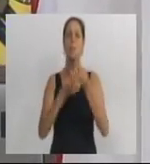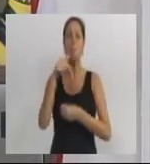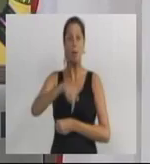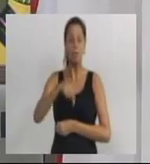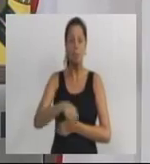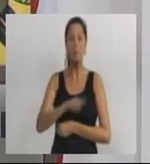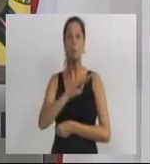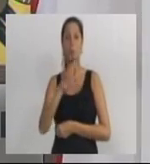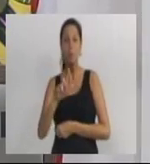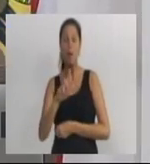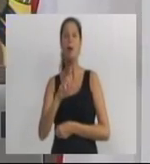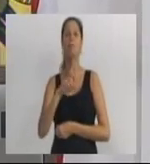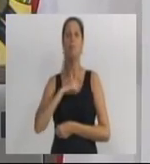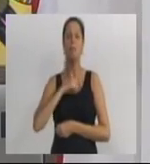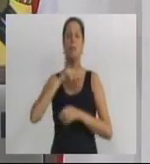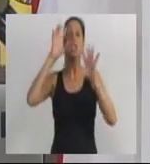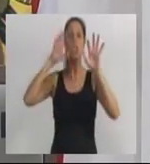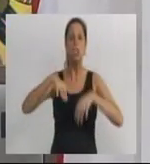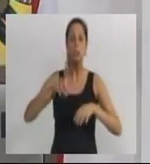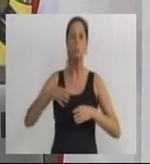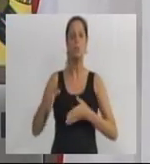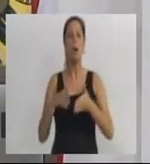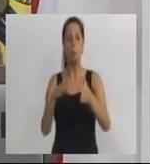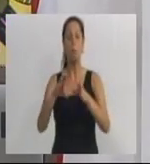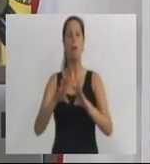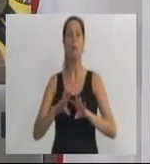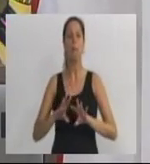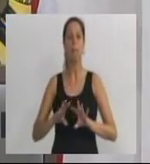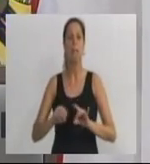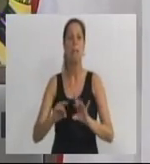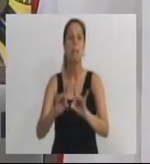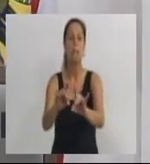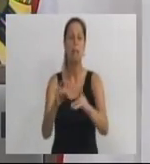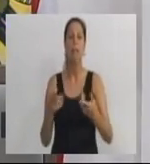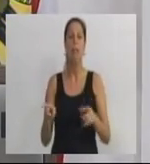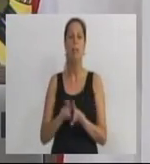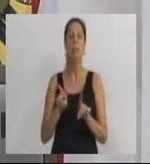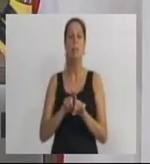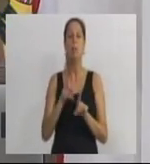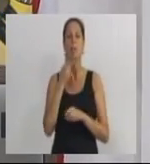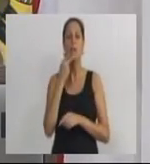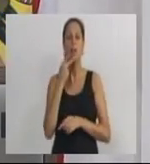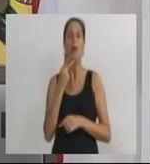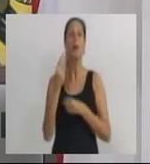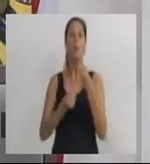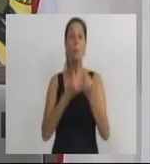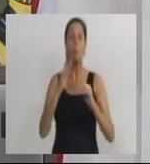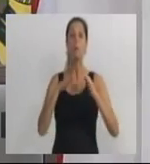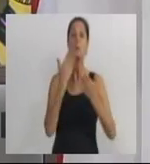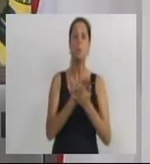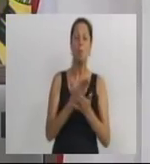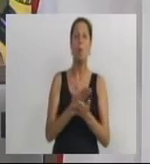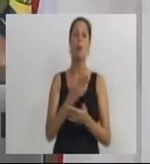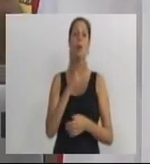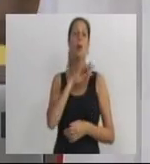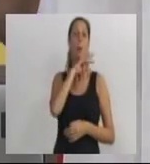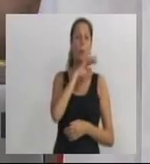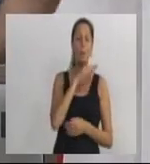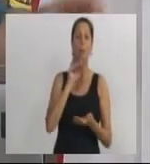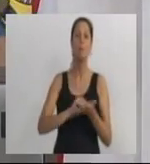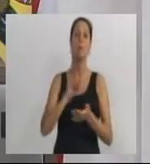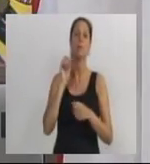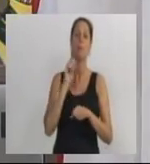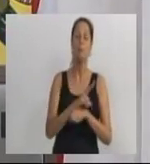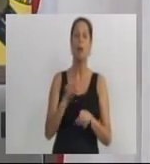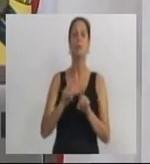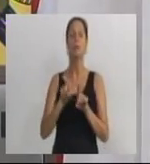chuva nossas ruas com macalama, agora é o pó de barro misturado com pedras para tentar enganar o povo em muitas ruas. Se vão mostrar a saúde, onde só no ESF que mostrei